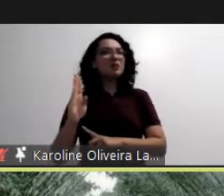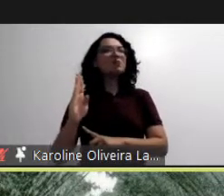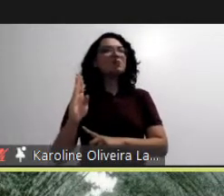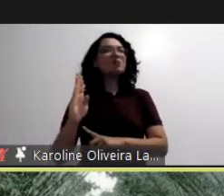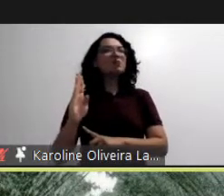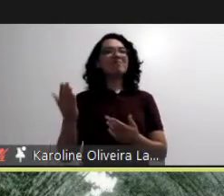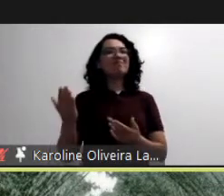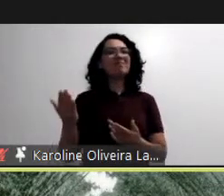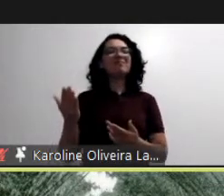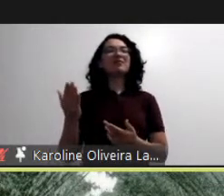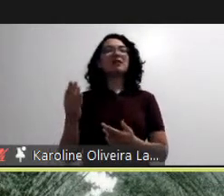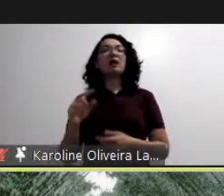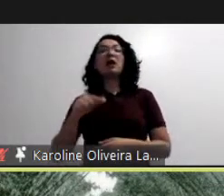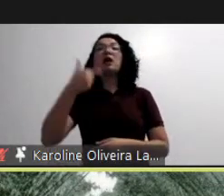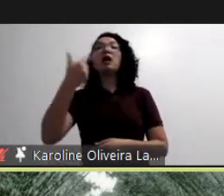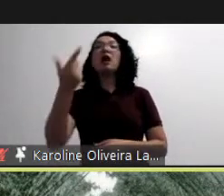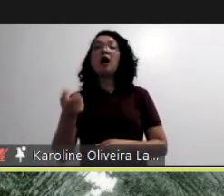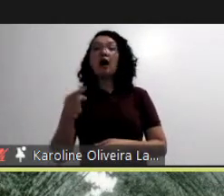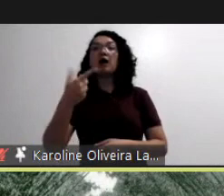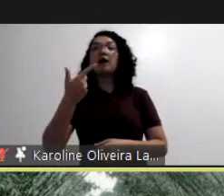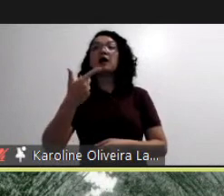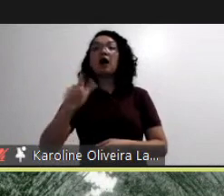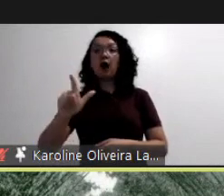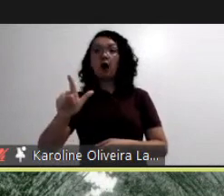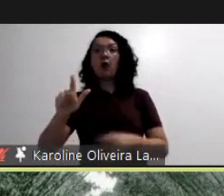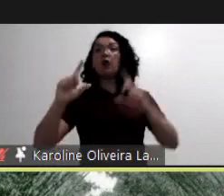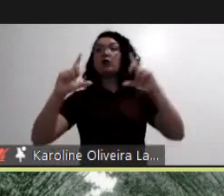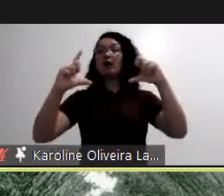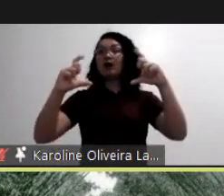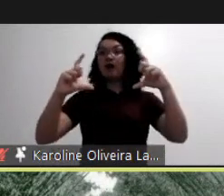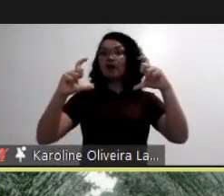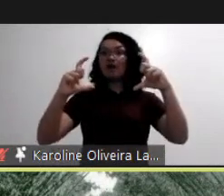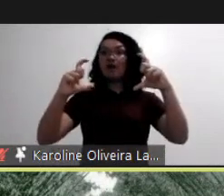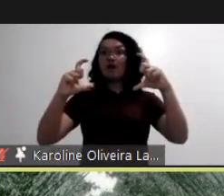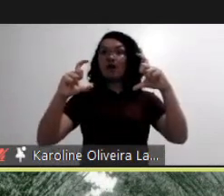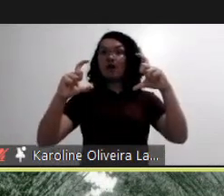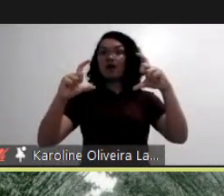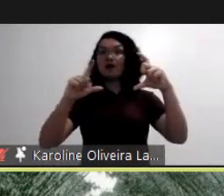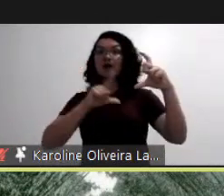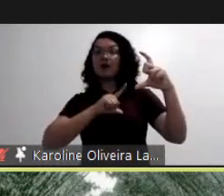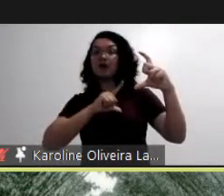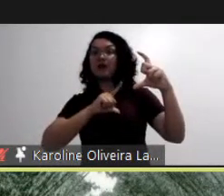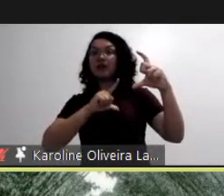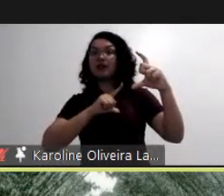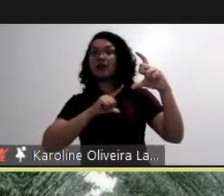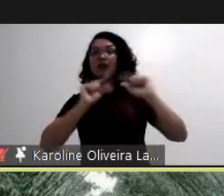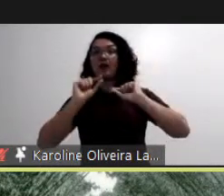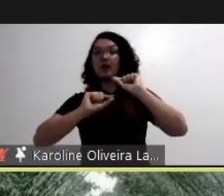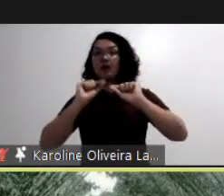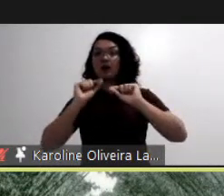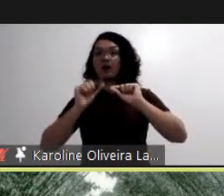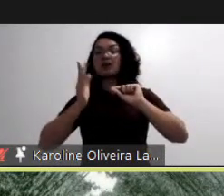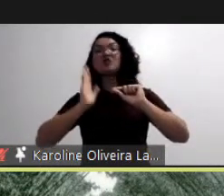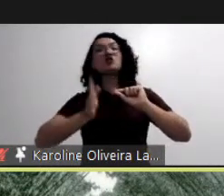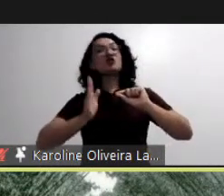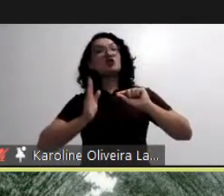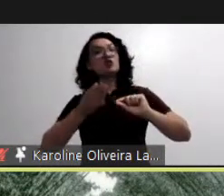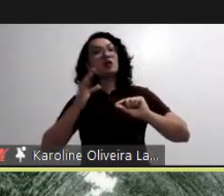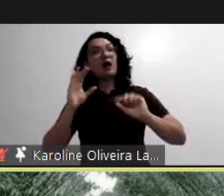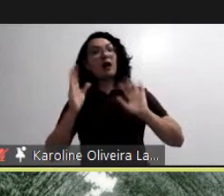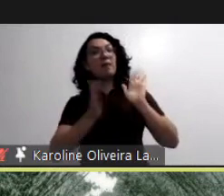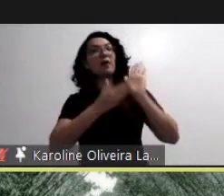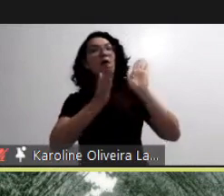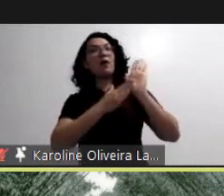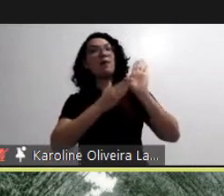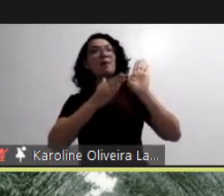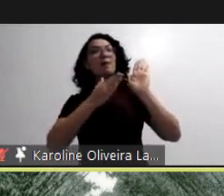E essa outra imagem é uma outra imagem incrível, né? Quando o Niemeyer, a proposta do Niemeyer foi aceita,